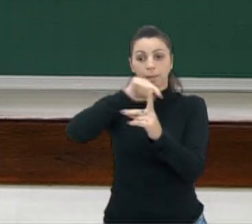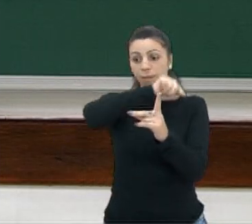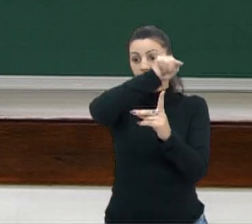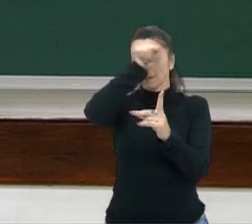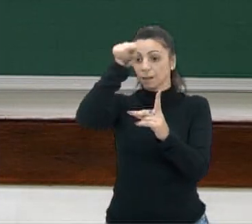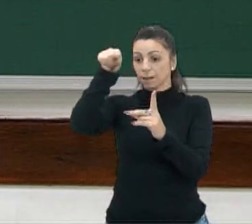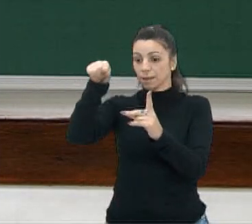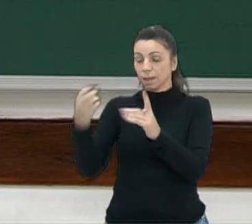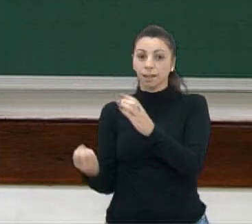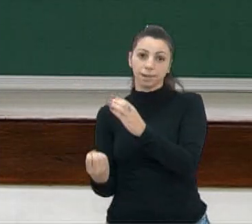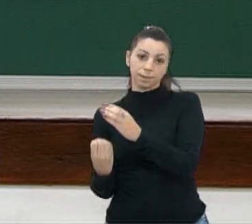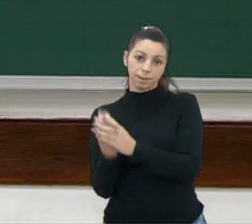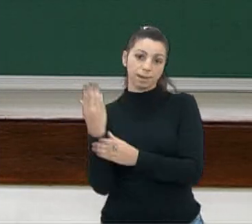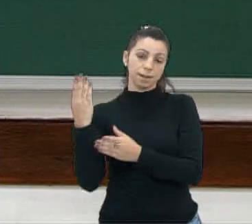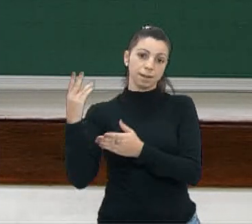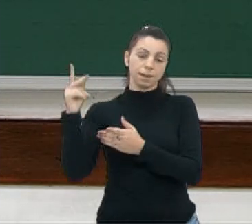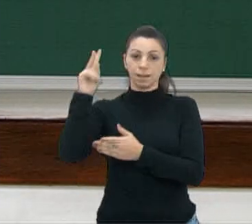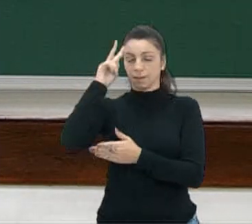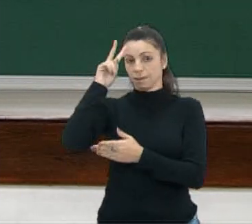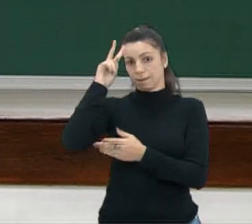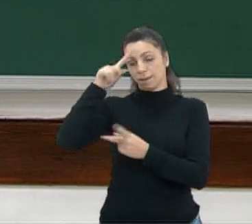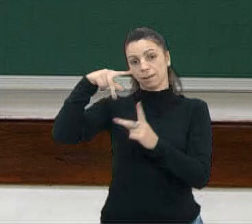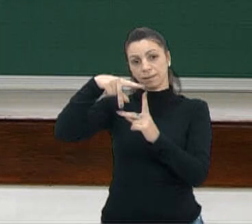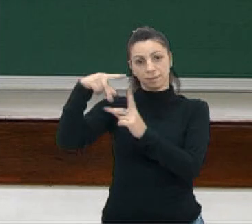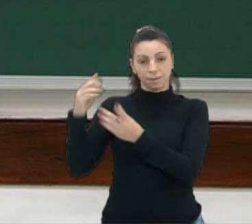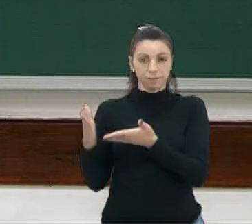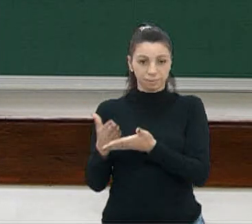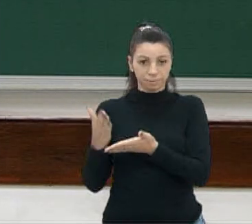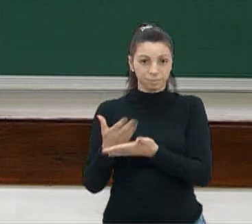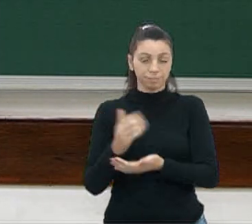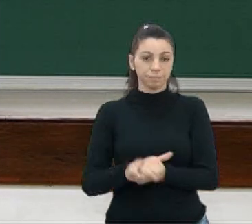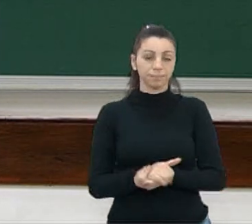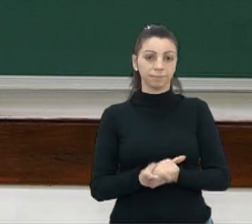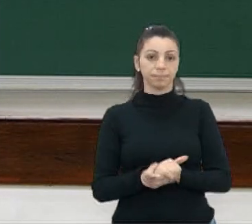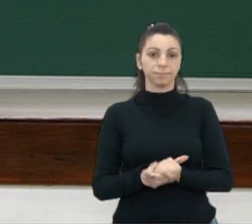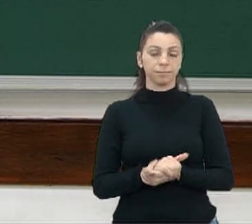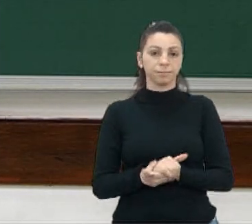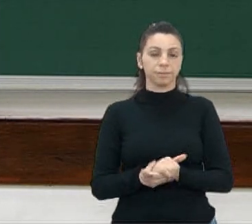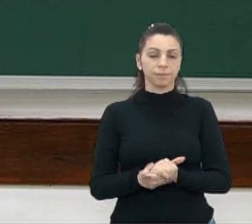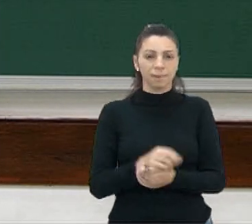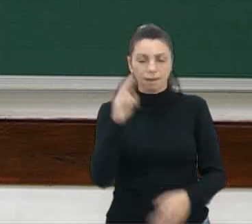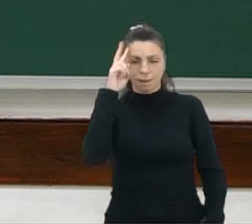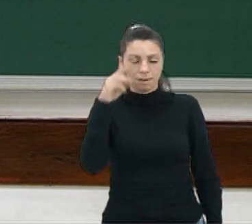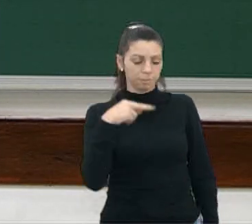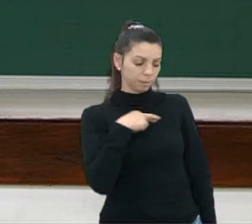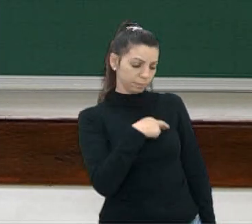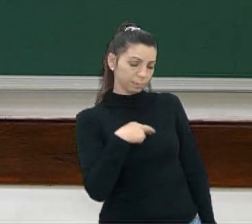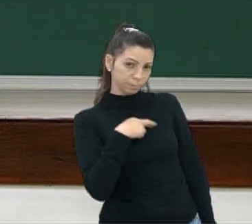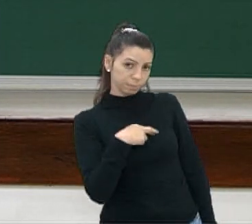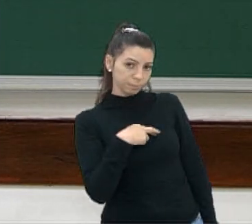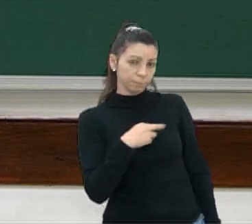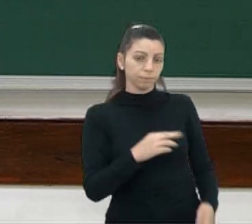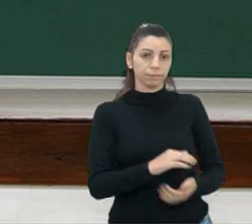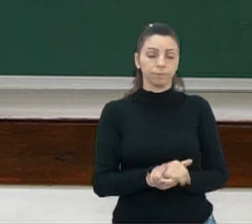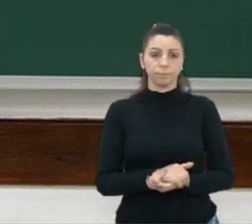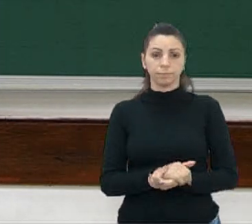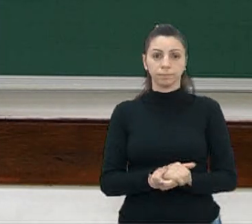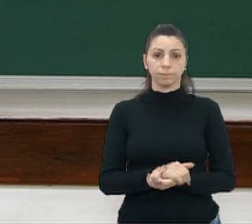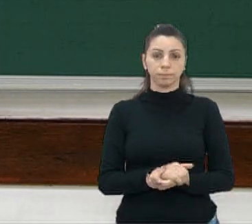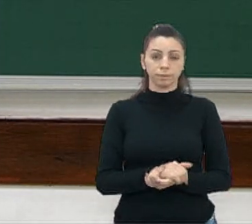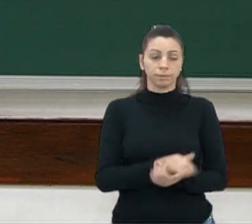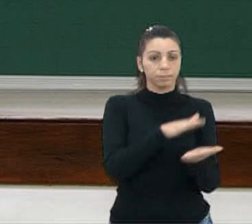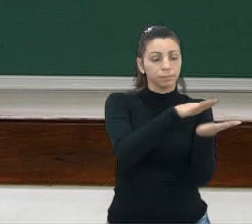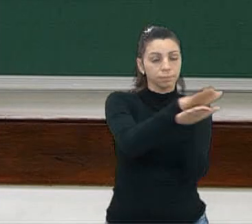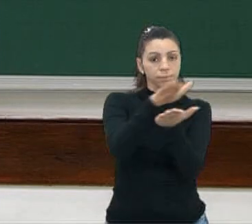elas vinham as histórias fracionadas, né? Lembram mais ou menos no romance, durante o romantismo, que também não se